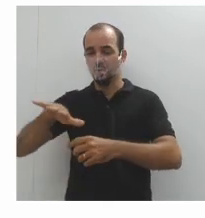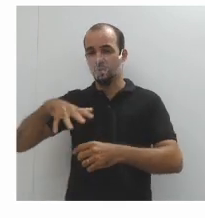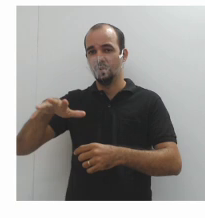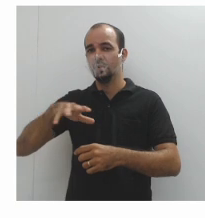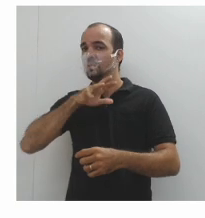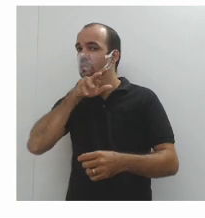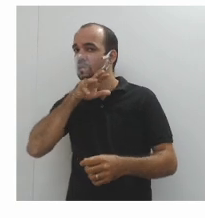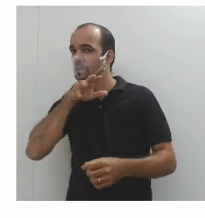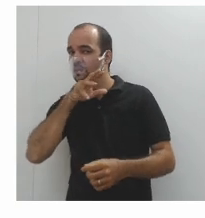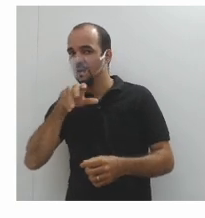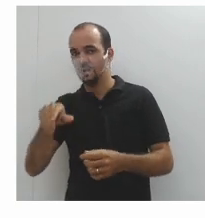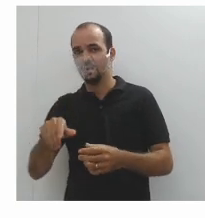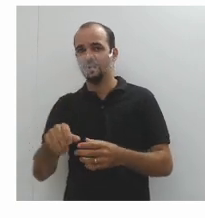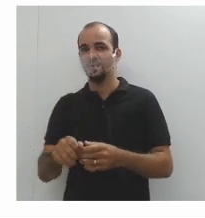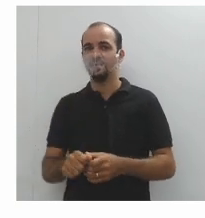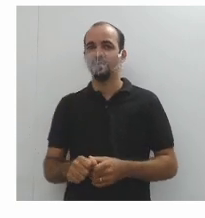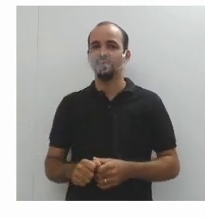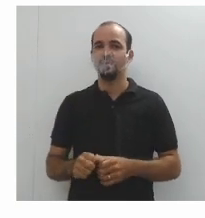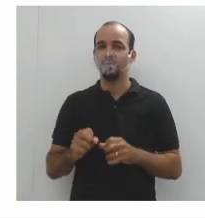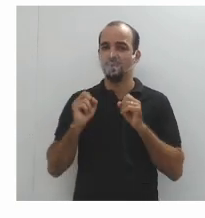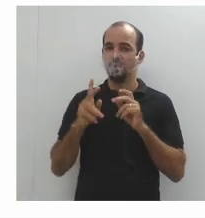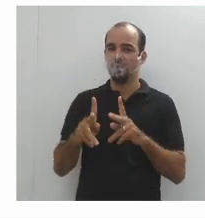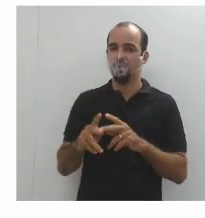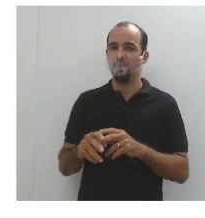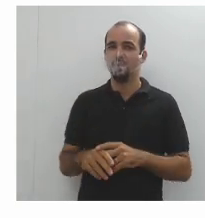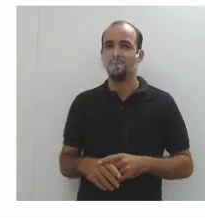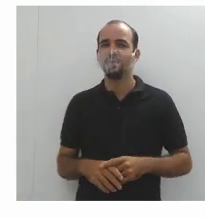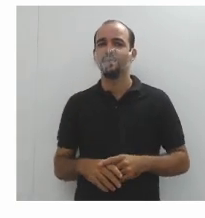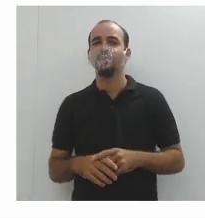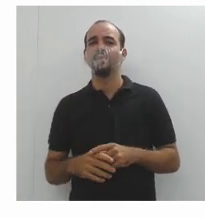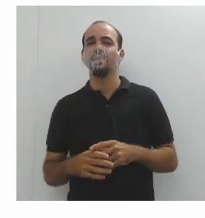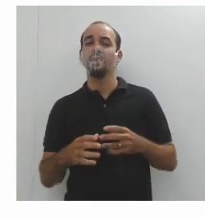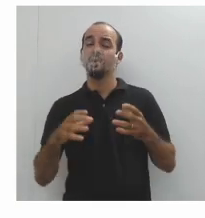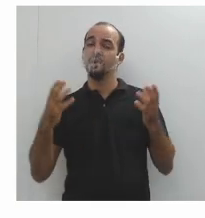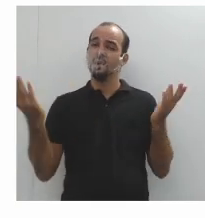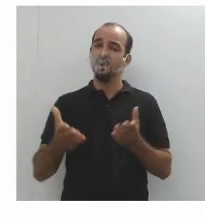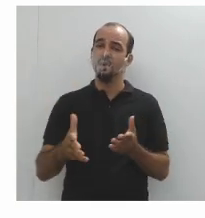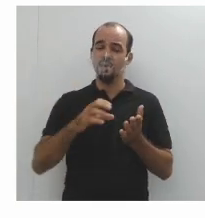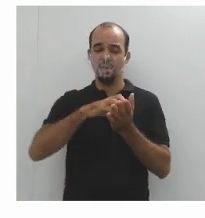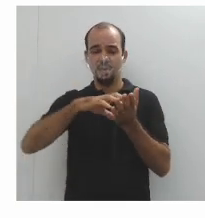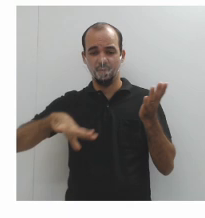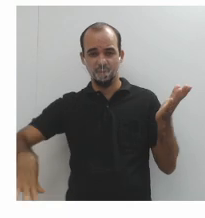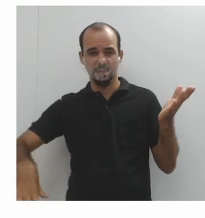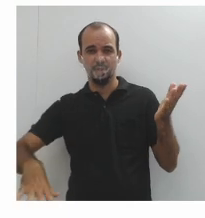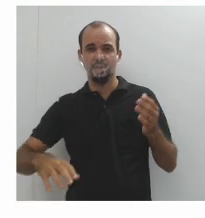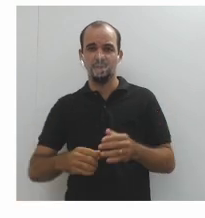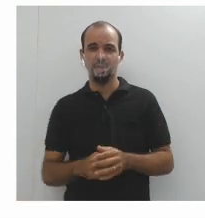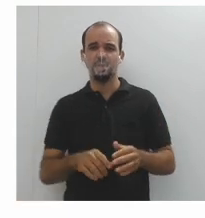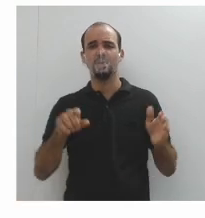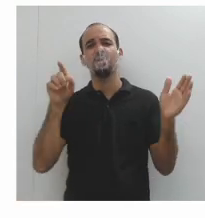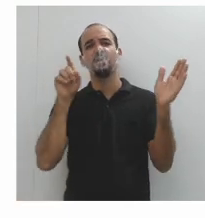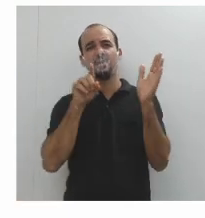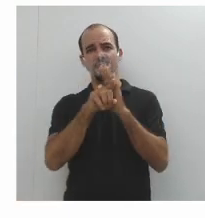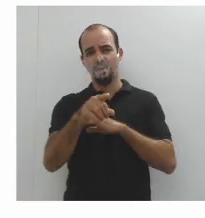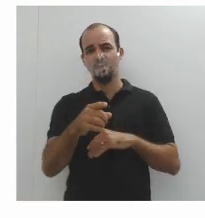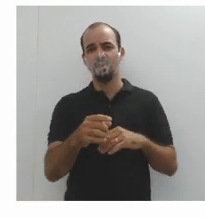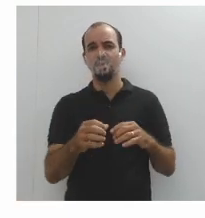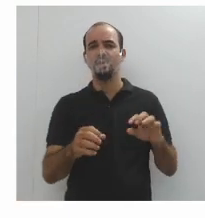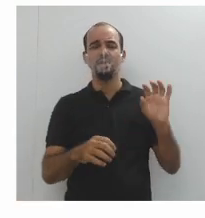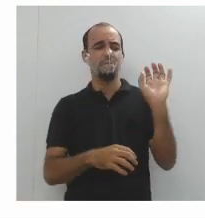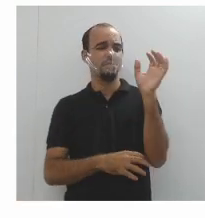Gente, vamos fazer essa questão aí agora. Olha só. A